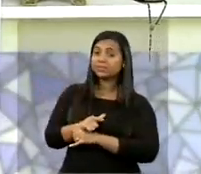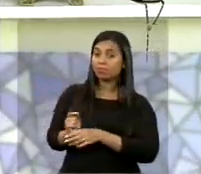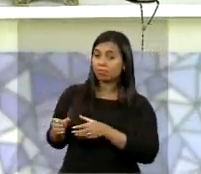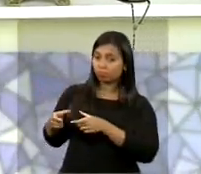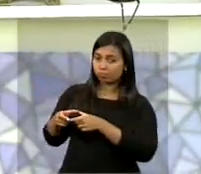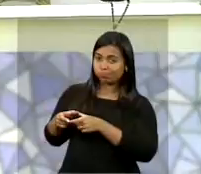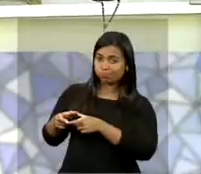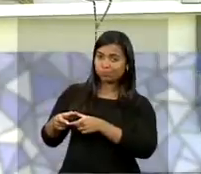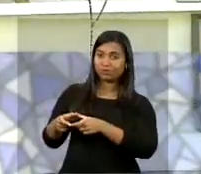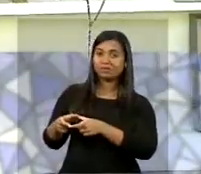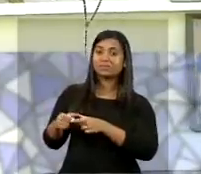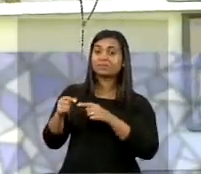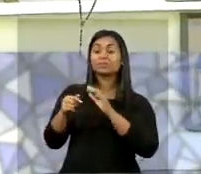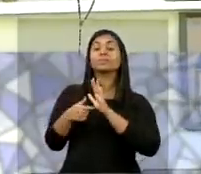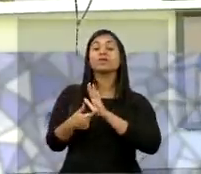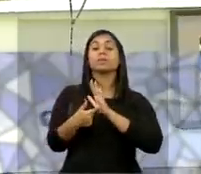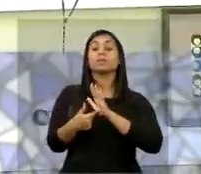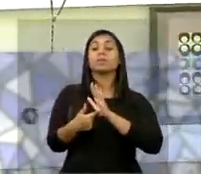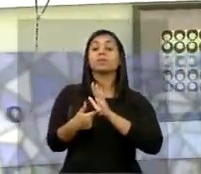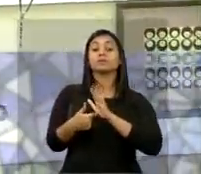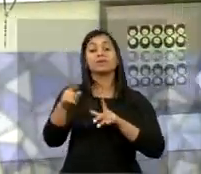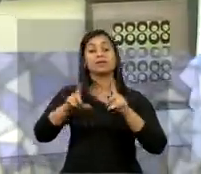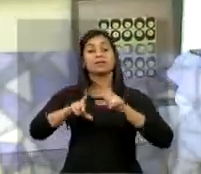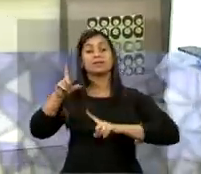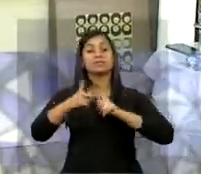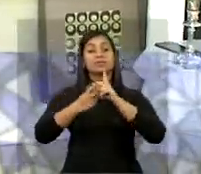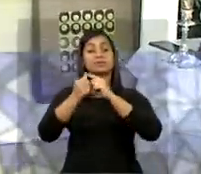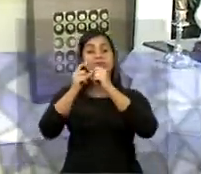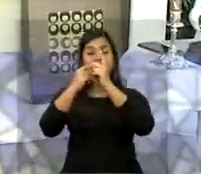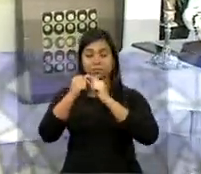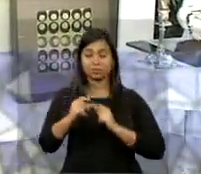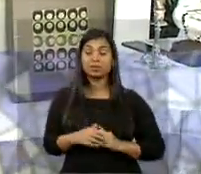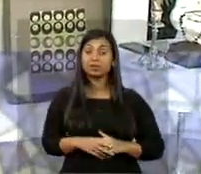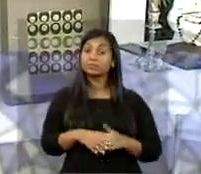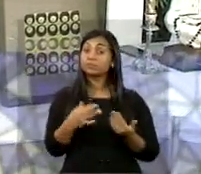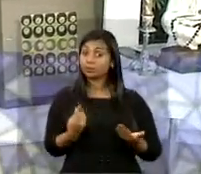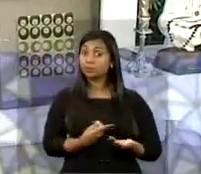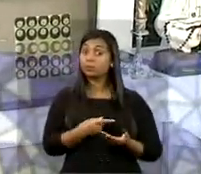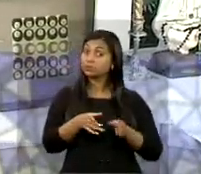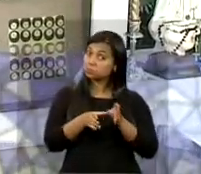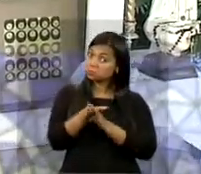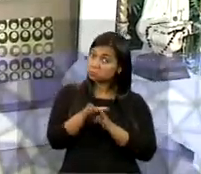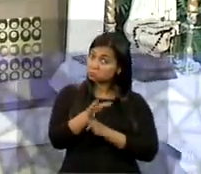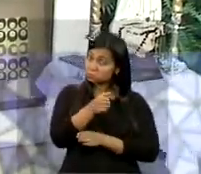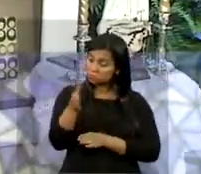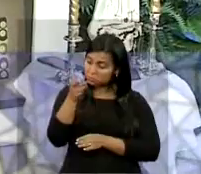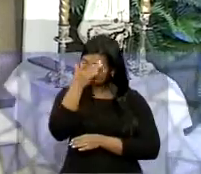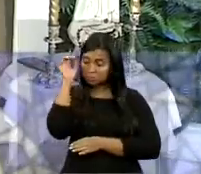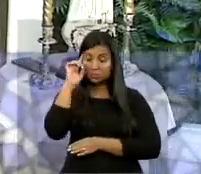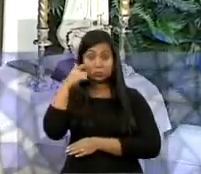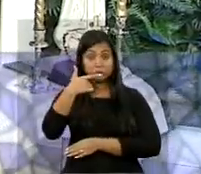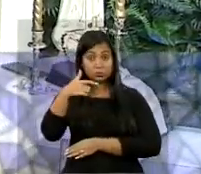presente para ter a imagem da Rede Vida em sinal digital de alta definição. E a gente está conscientizando as pessoas